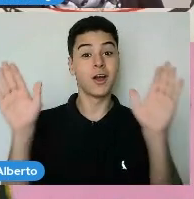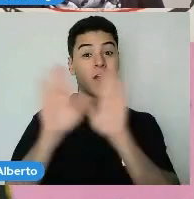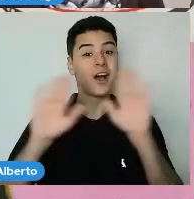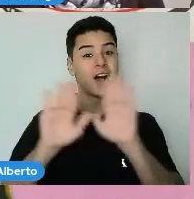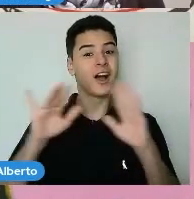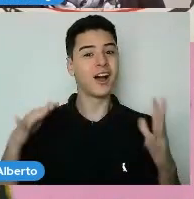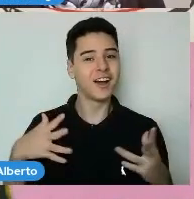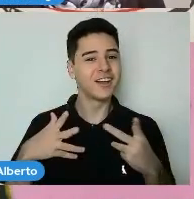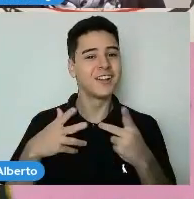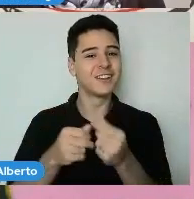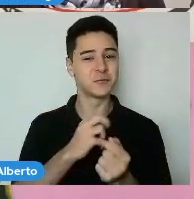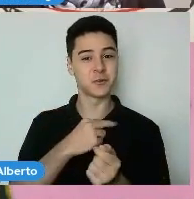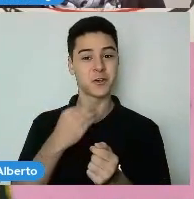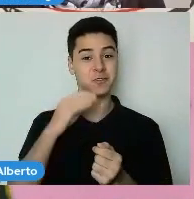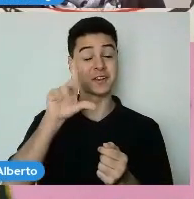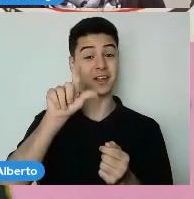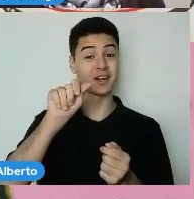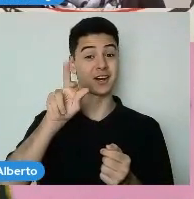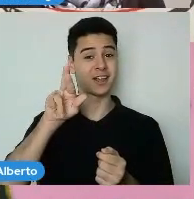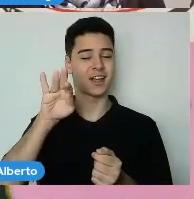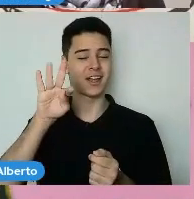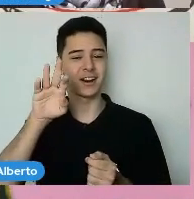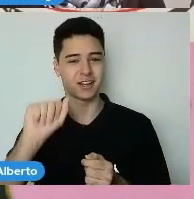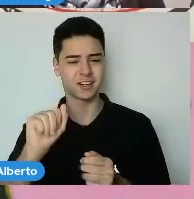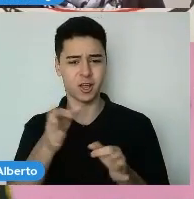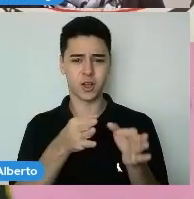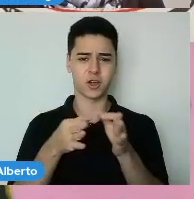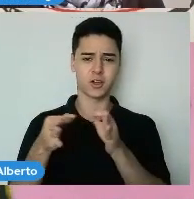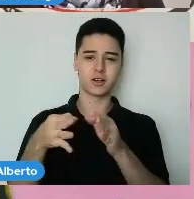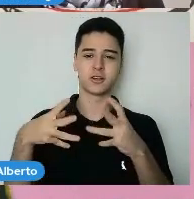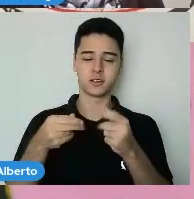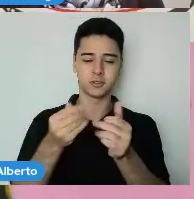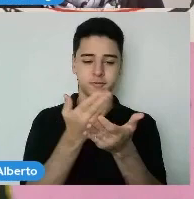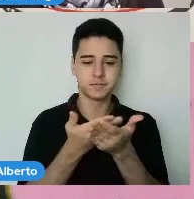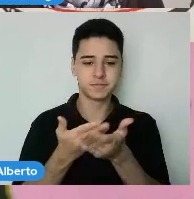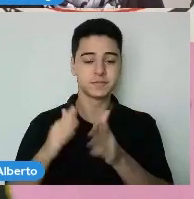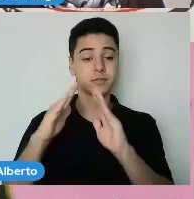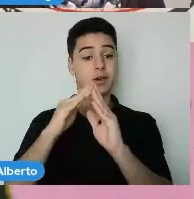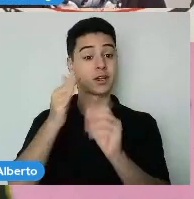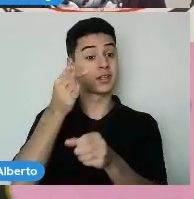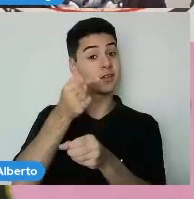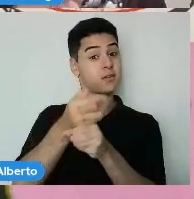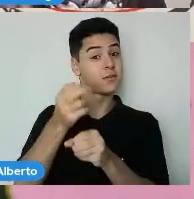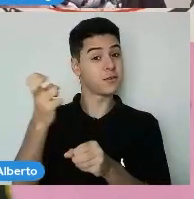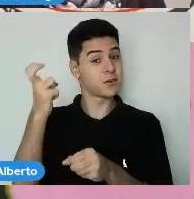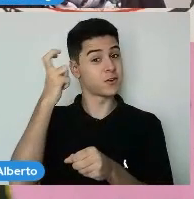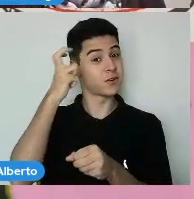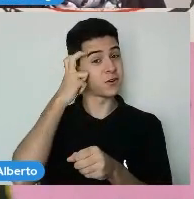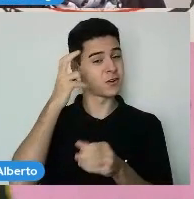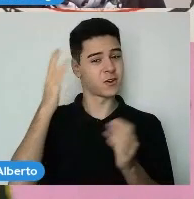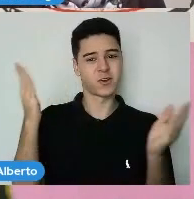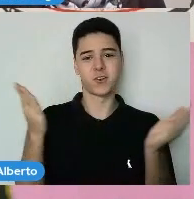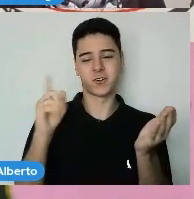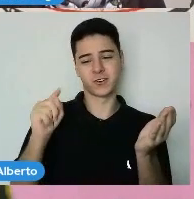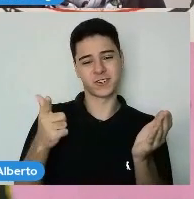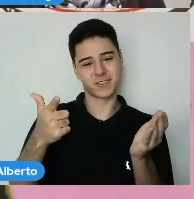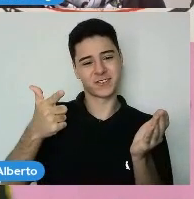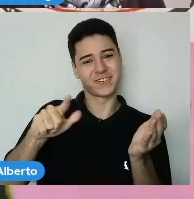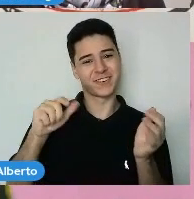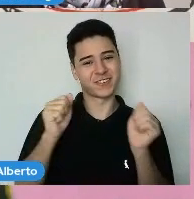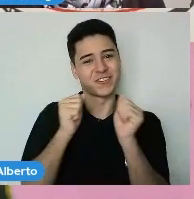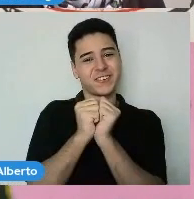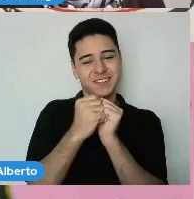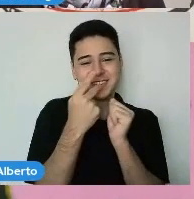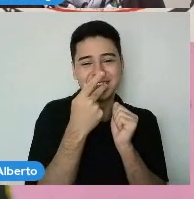pessoal, eu sou Clarita Gonzaga, coordenadora do Programa Educativo da Casa Fiat de Cultura, e estou aqui novamente com vocês para a